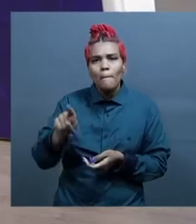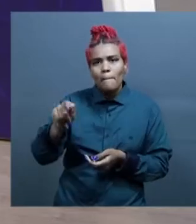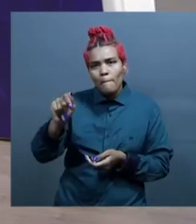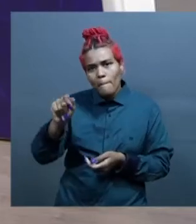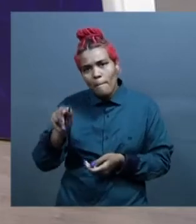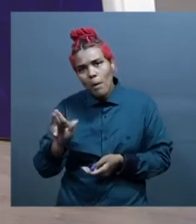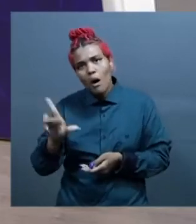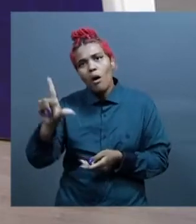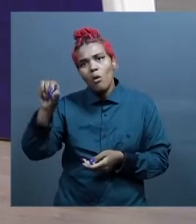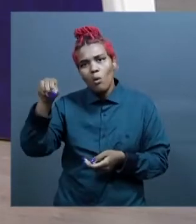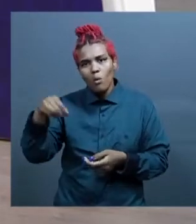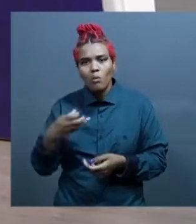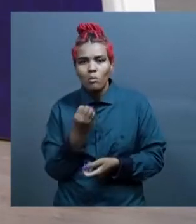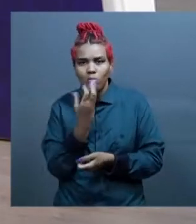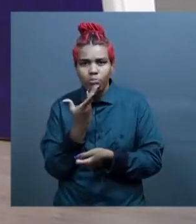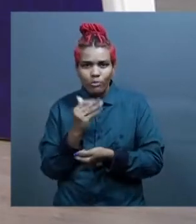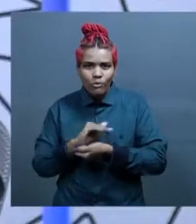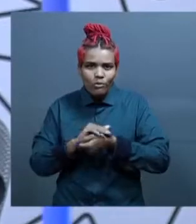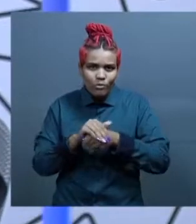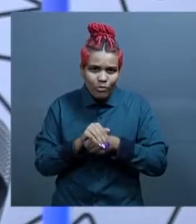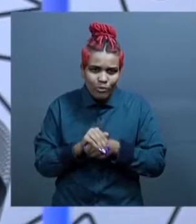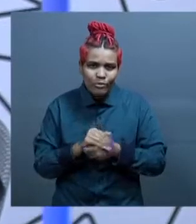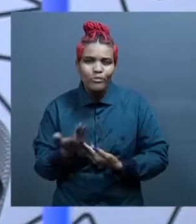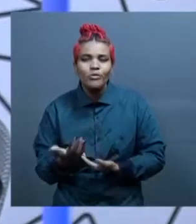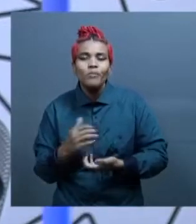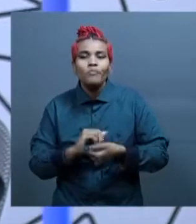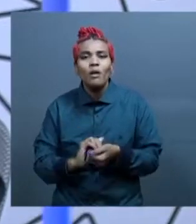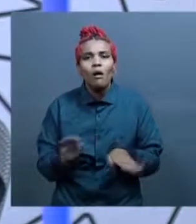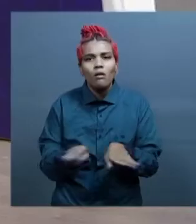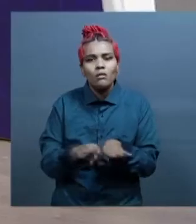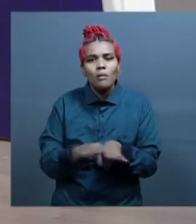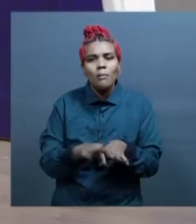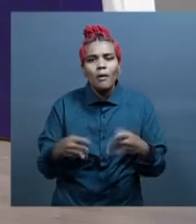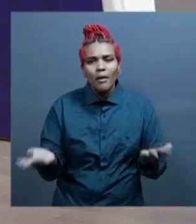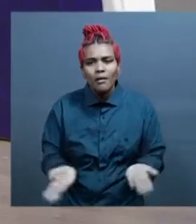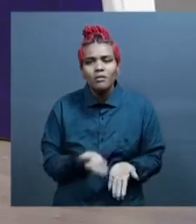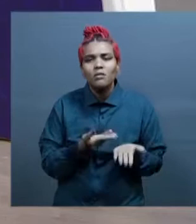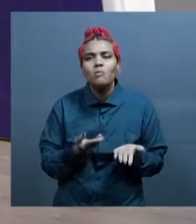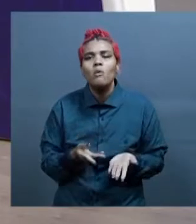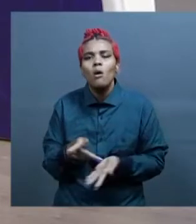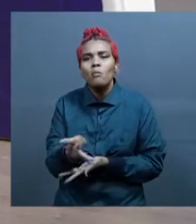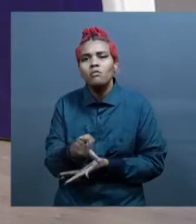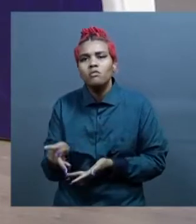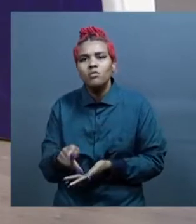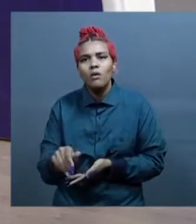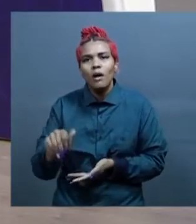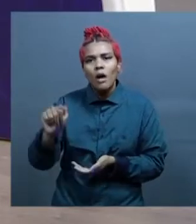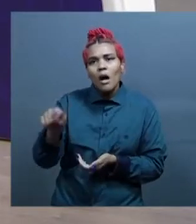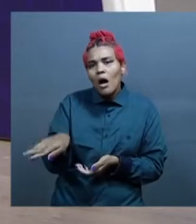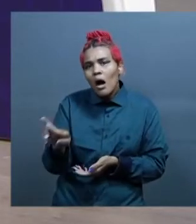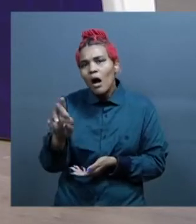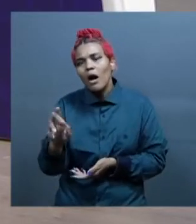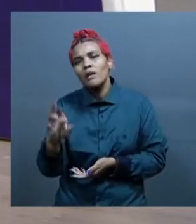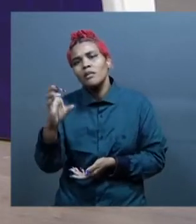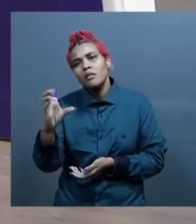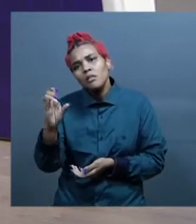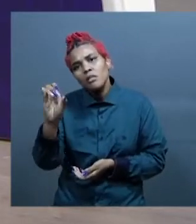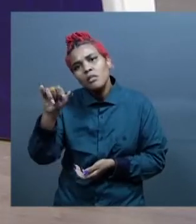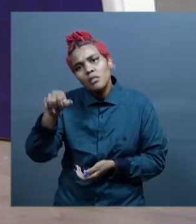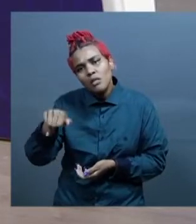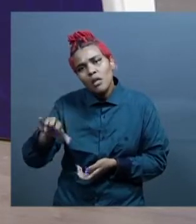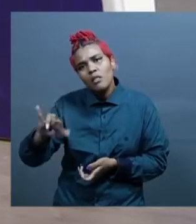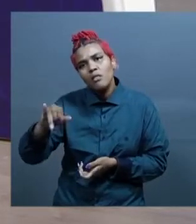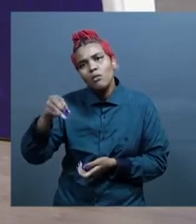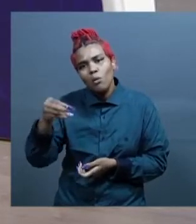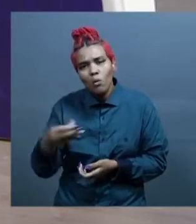geografia da ufu boa noite professor paulo nojo e também o professor arcênio menezes da silva que é do instituto federal